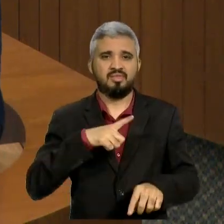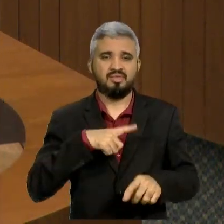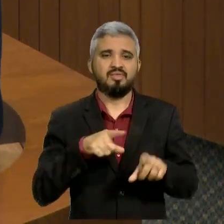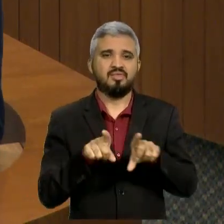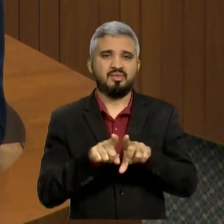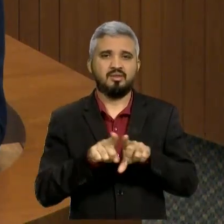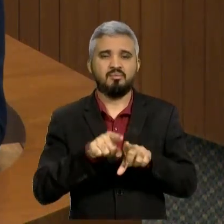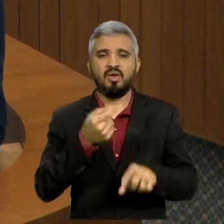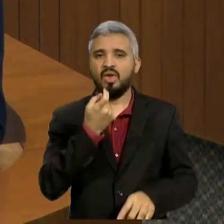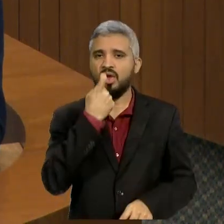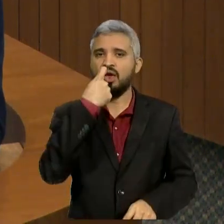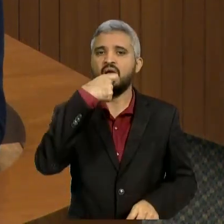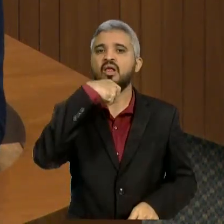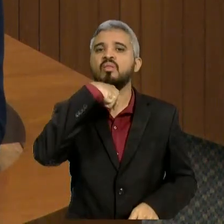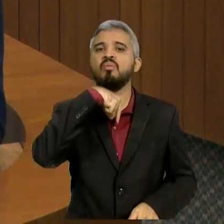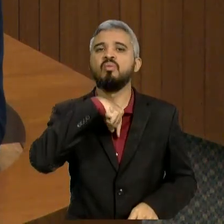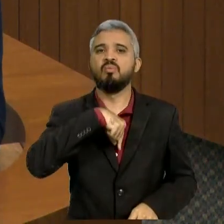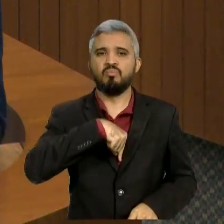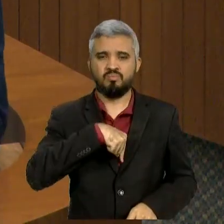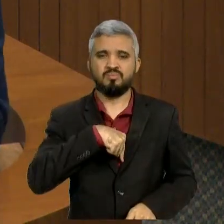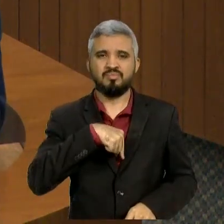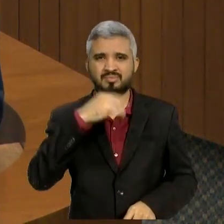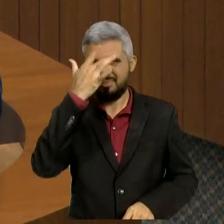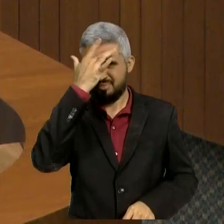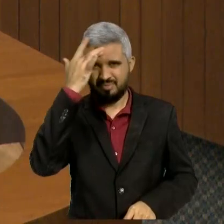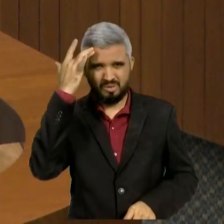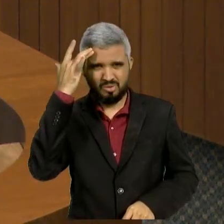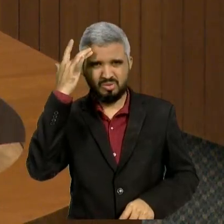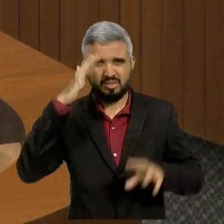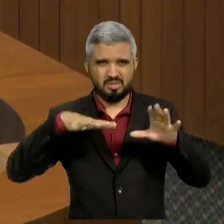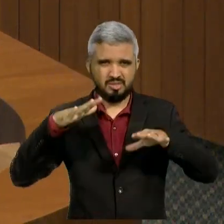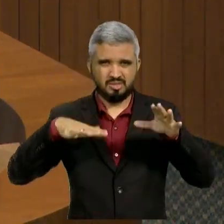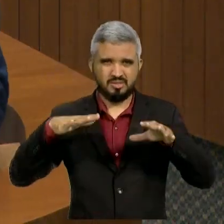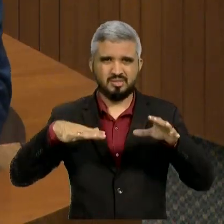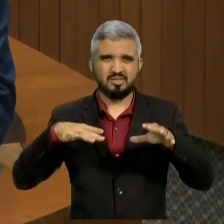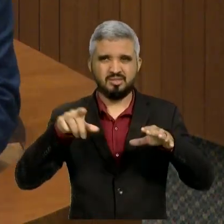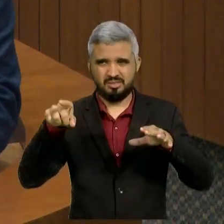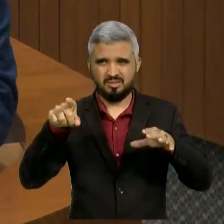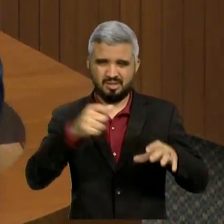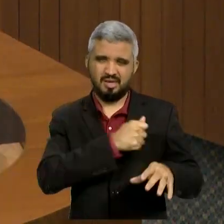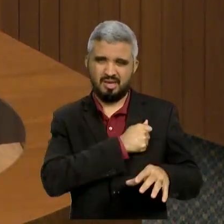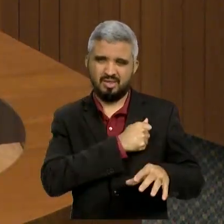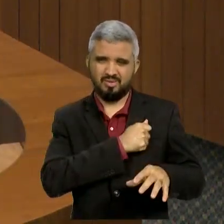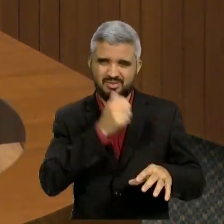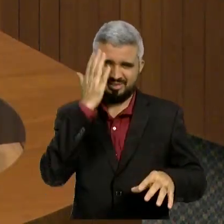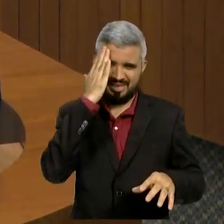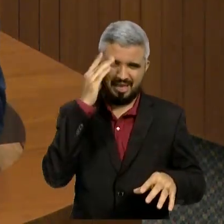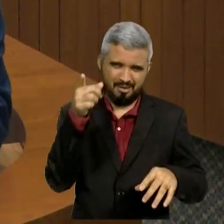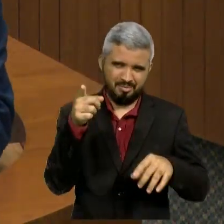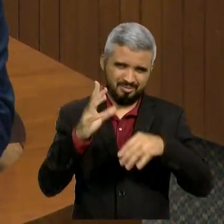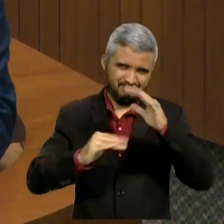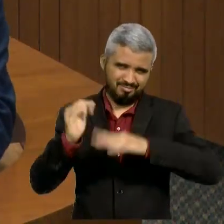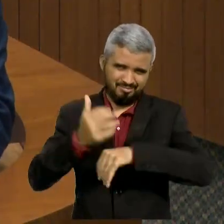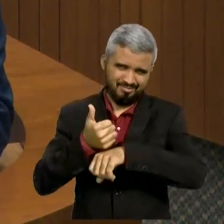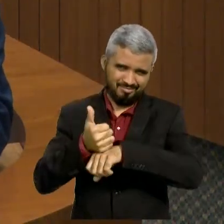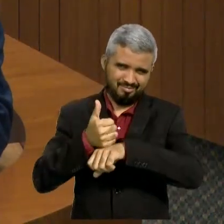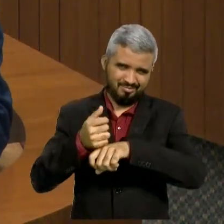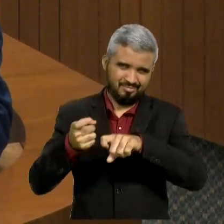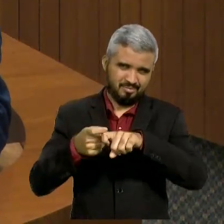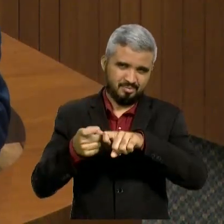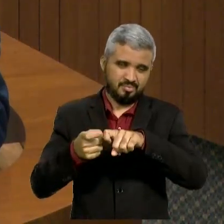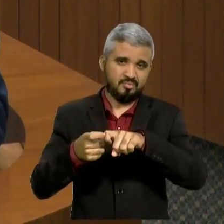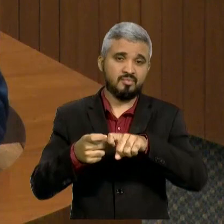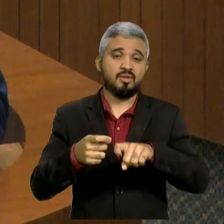pessoas têm dificuldade Dr Ant Pereira senhor que é médico e ali o Dr Nélio tem nos ajudado o Dr